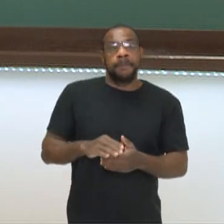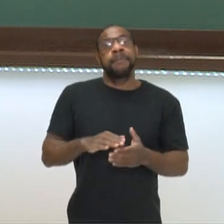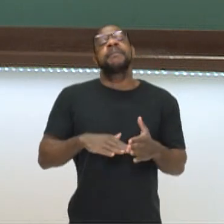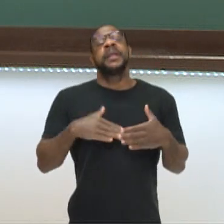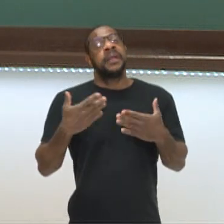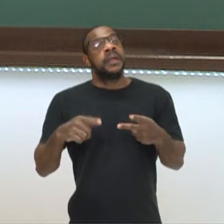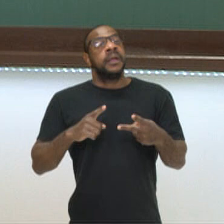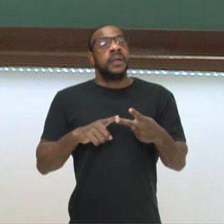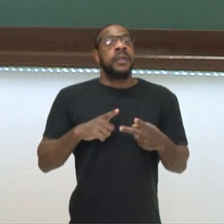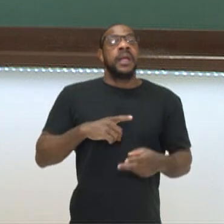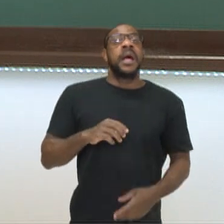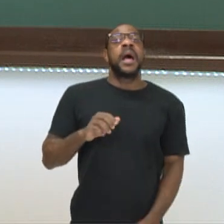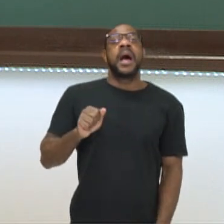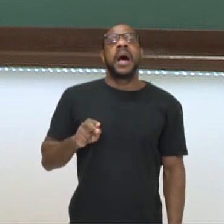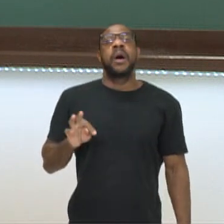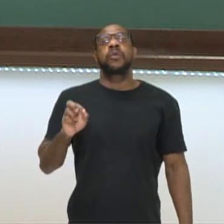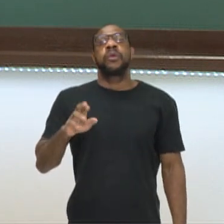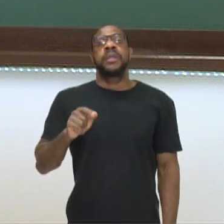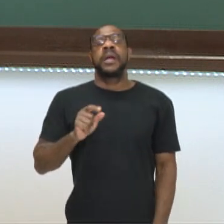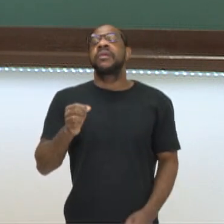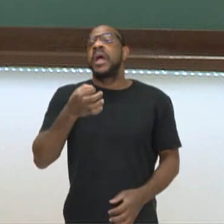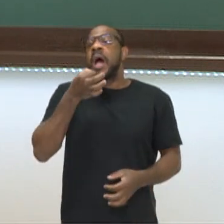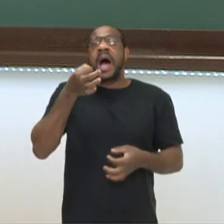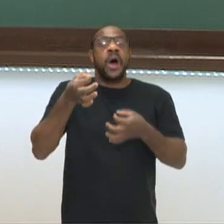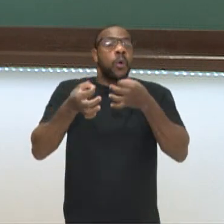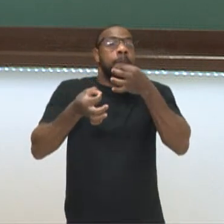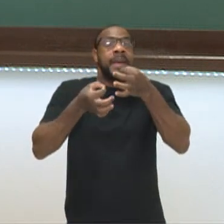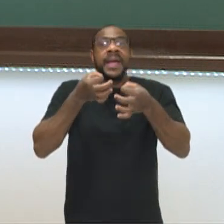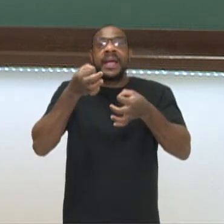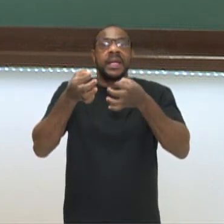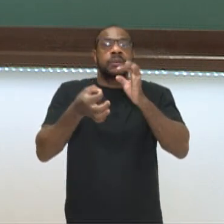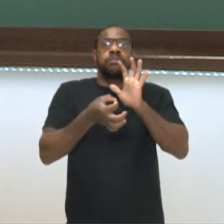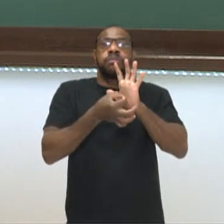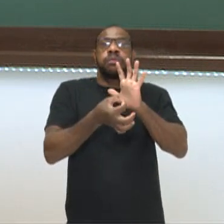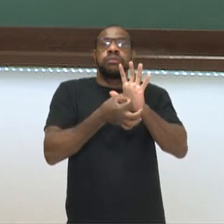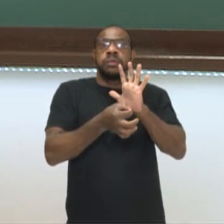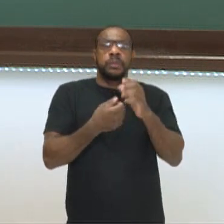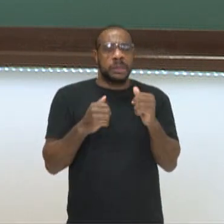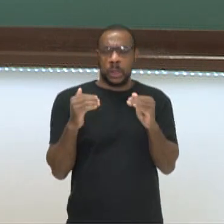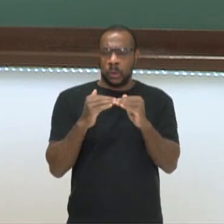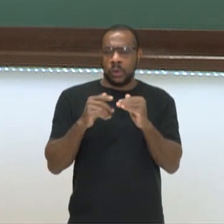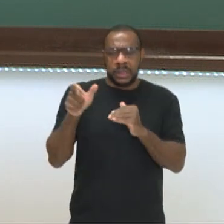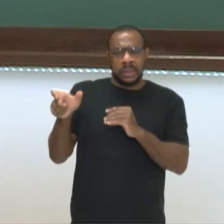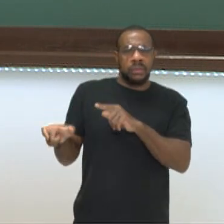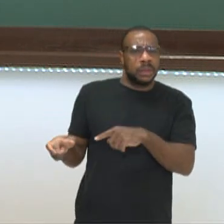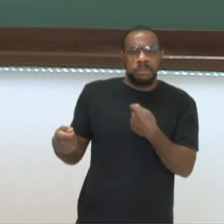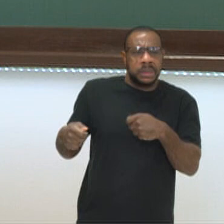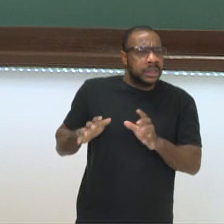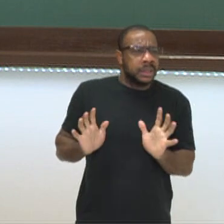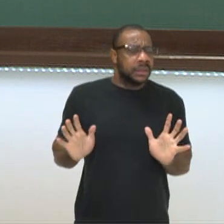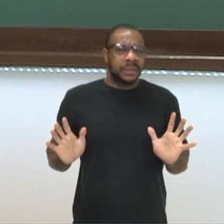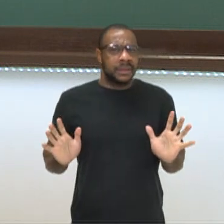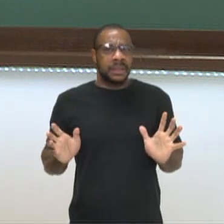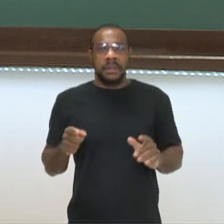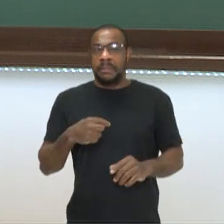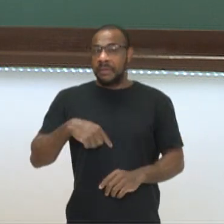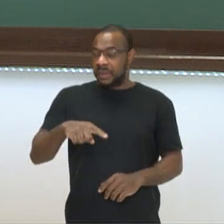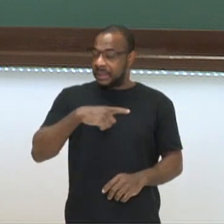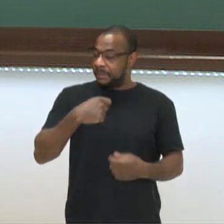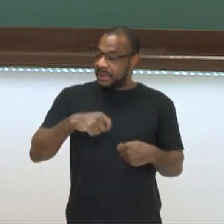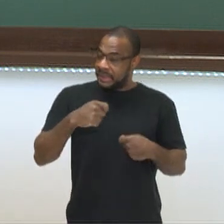existe a autoridade do argumento. Uma pessoa não precisa concordar com ela, com a outra, mas se você tem um